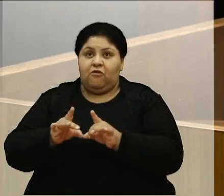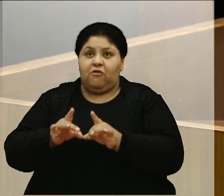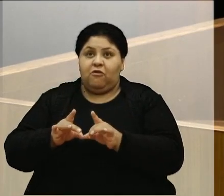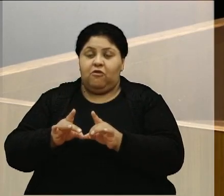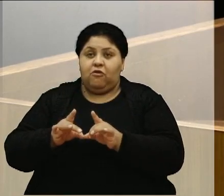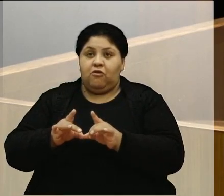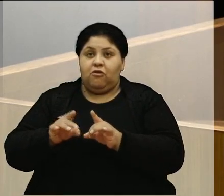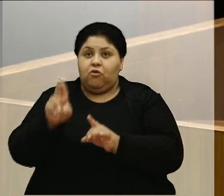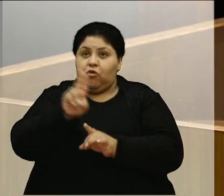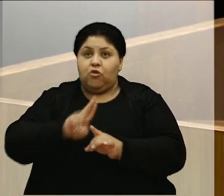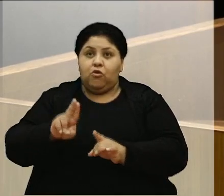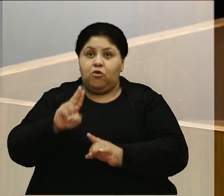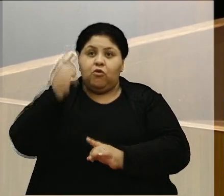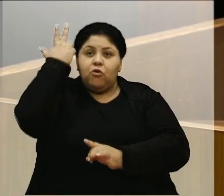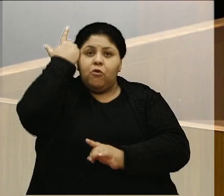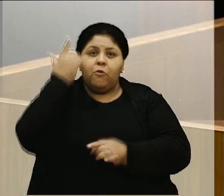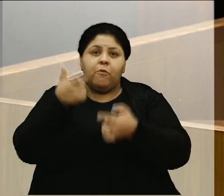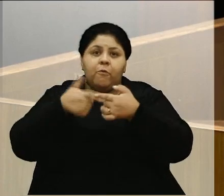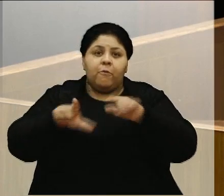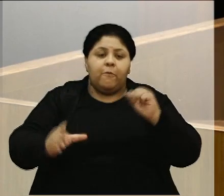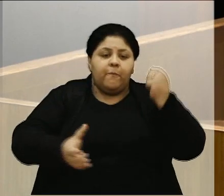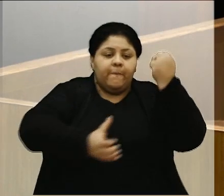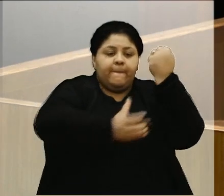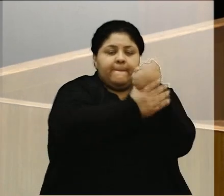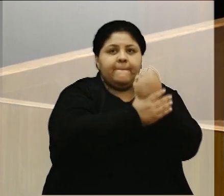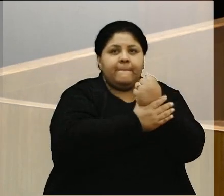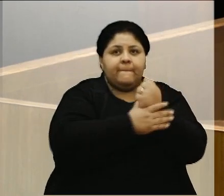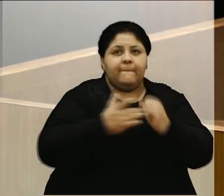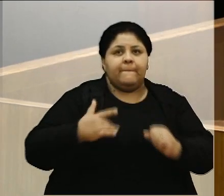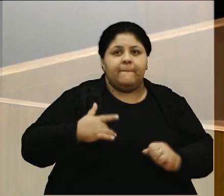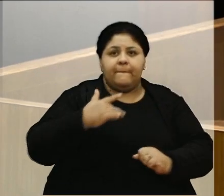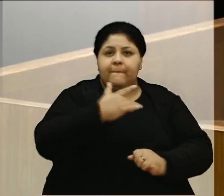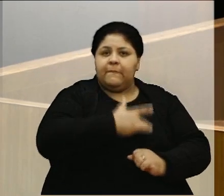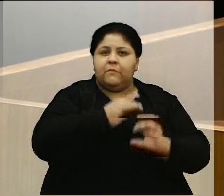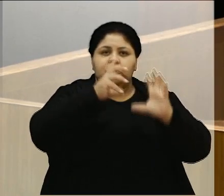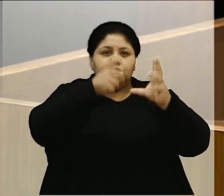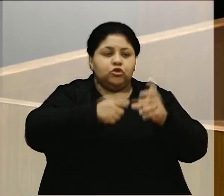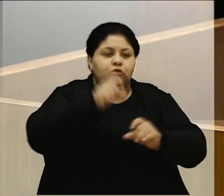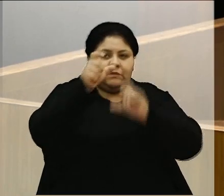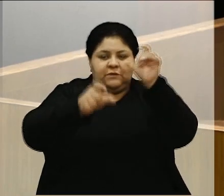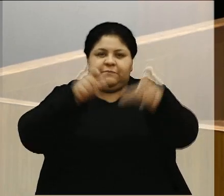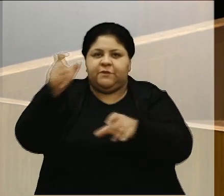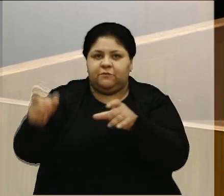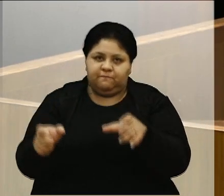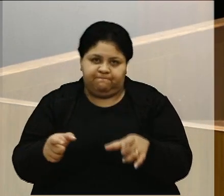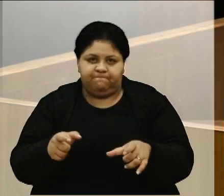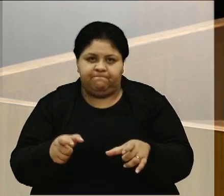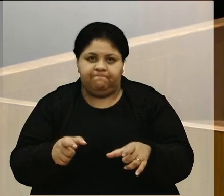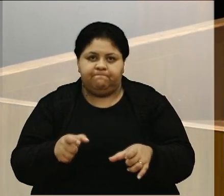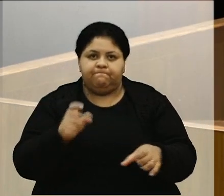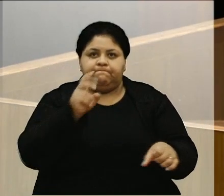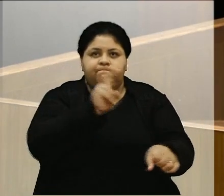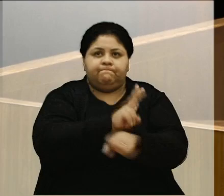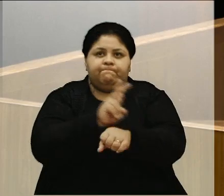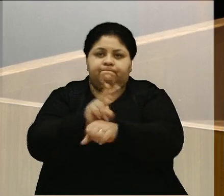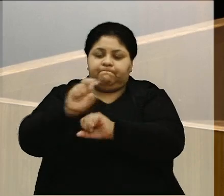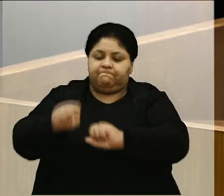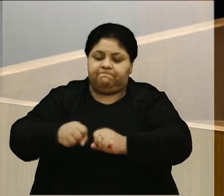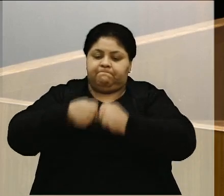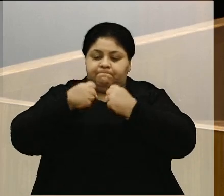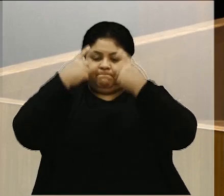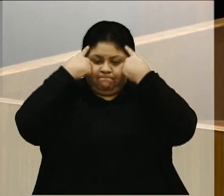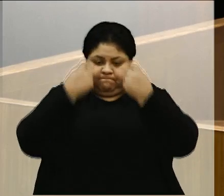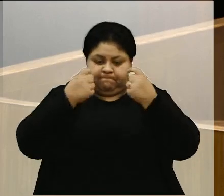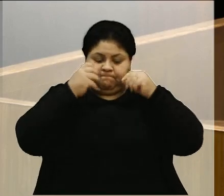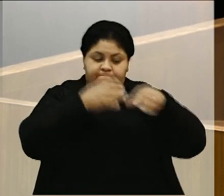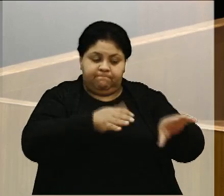naturais, mas abrange a garantia da segurança e bem-estar de todos os seus habitantes. A prevenção e enfrentamento da violência contra a